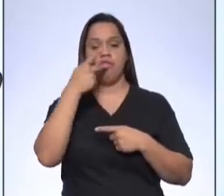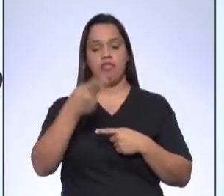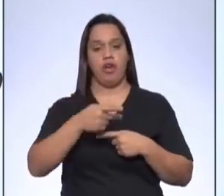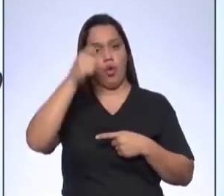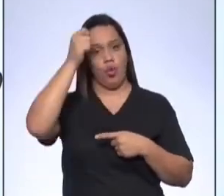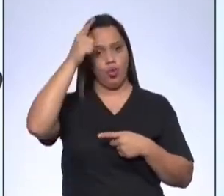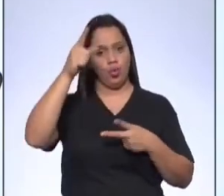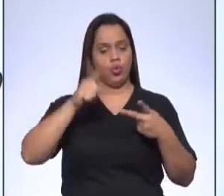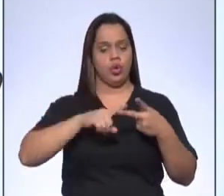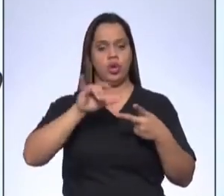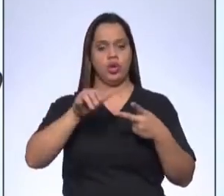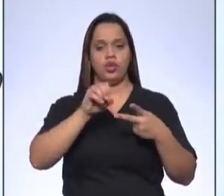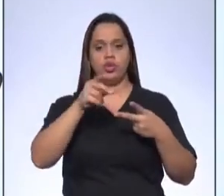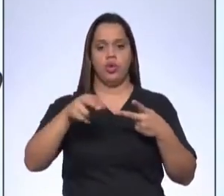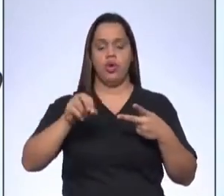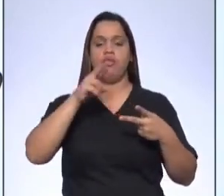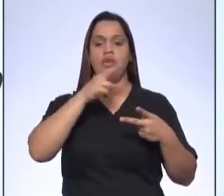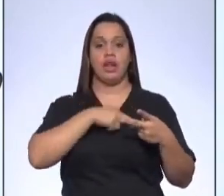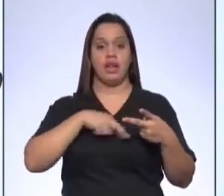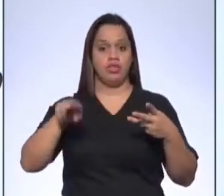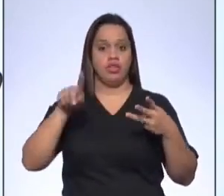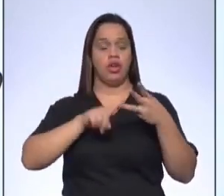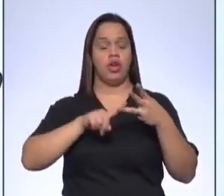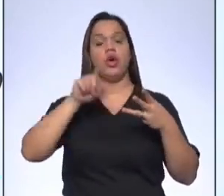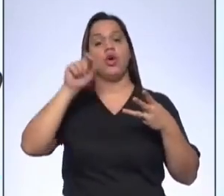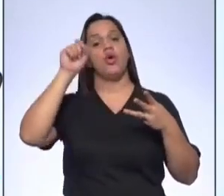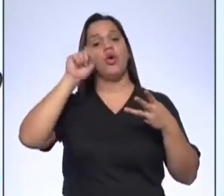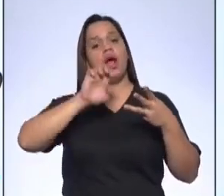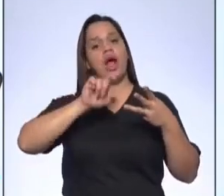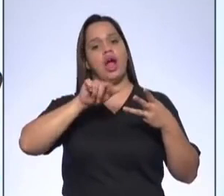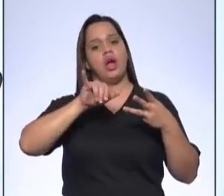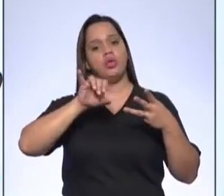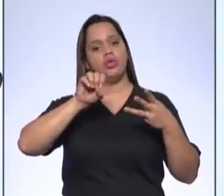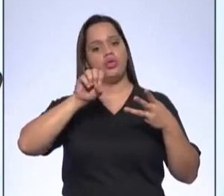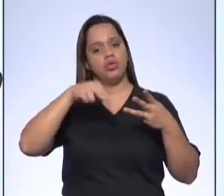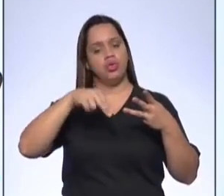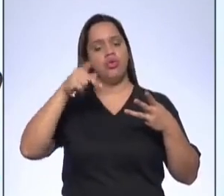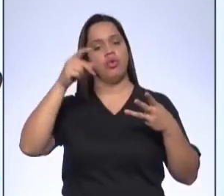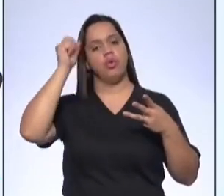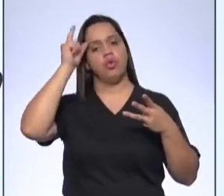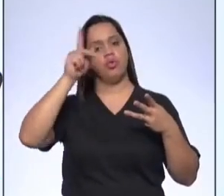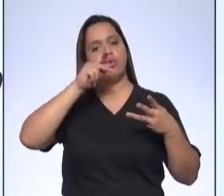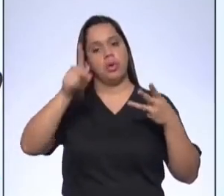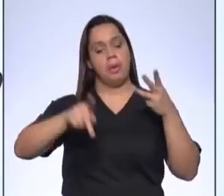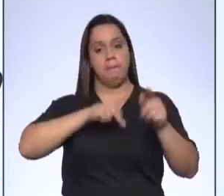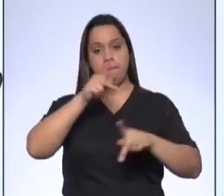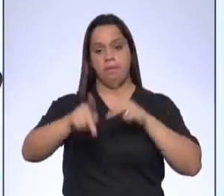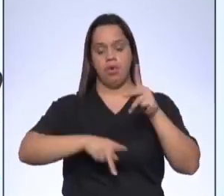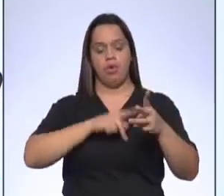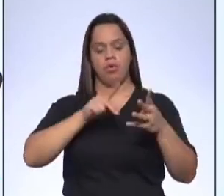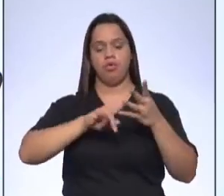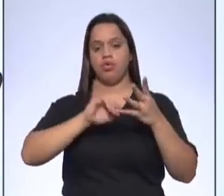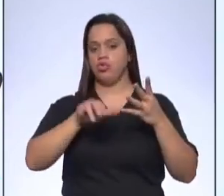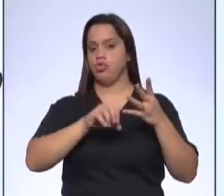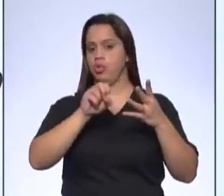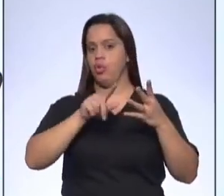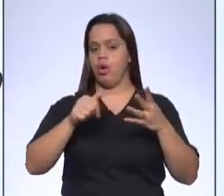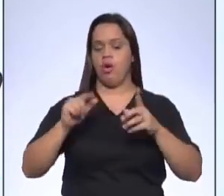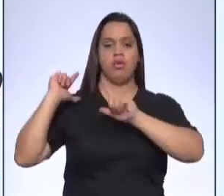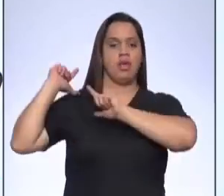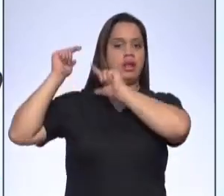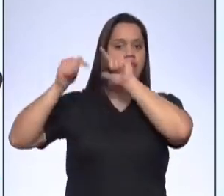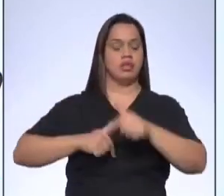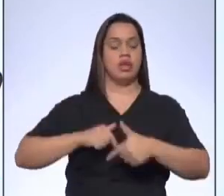a religião, o Elcio disse a cultura do povo, o João disse que é a tradição, o Juliano, a cultura de